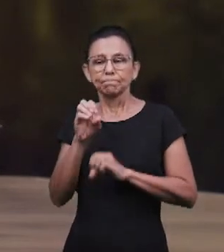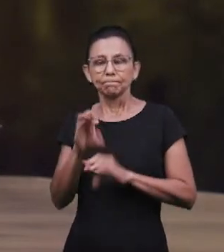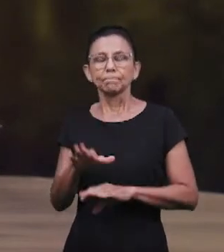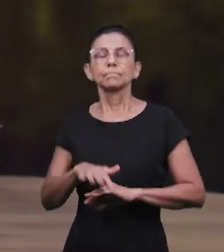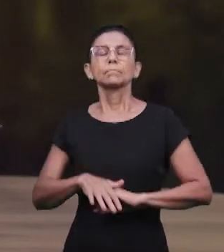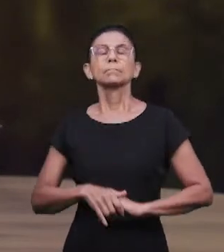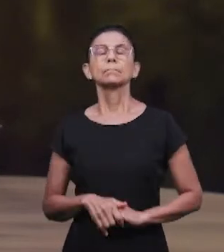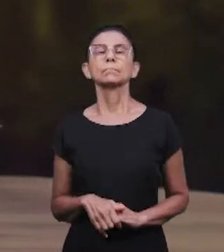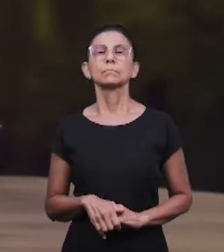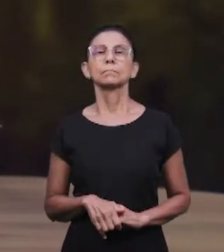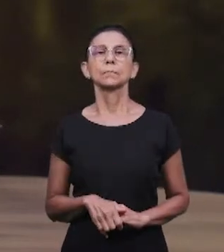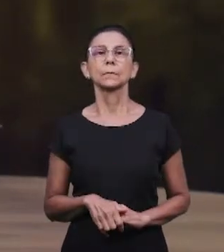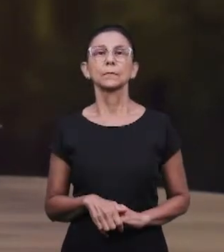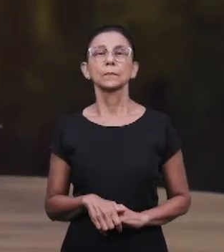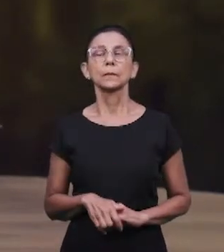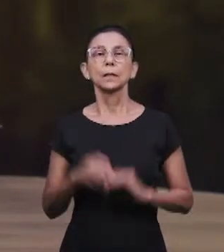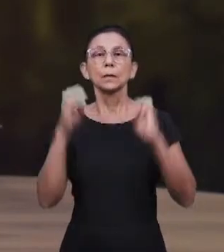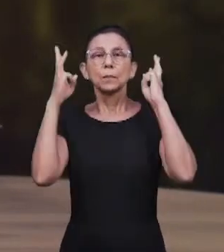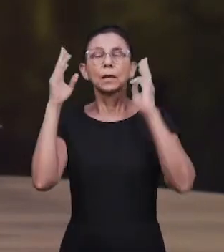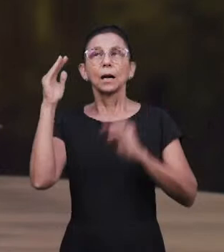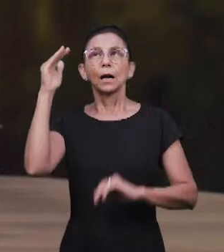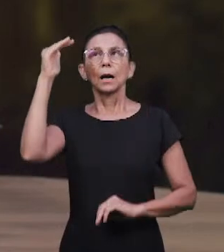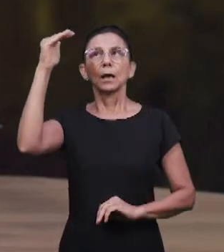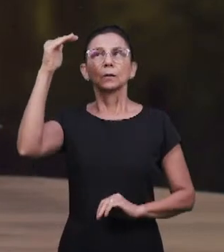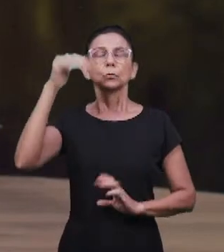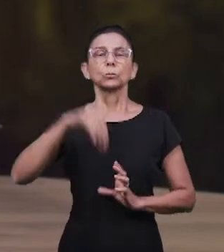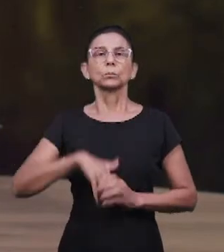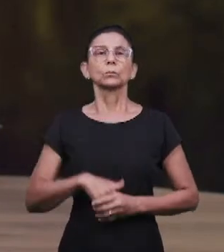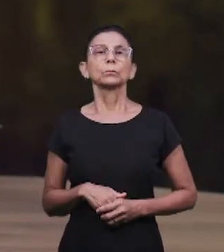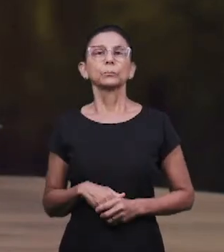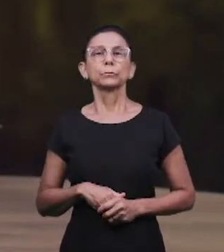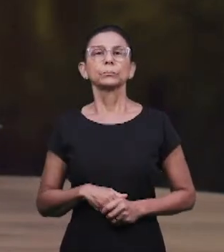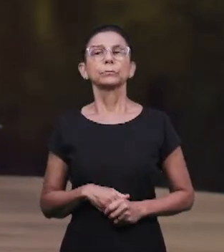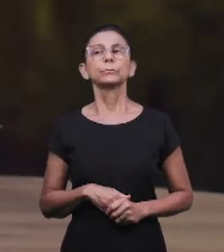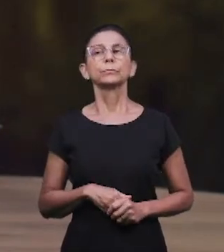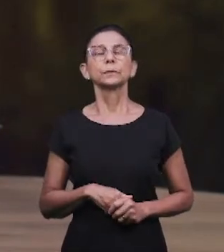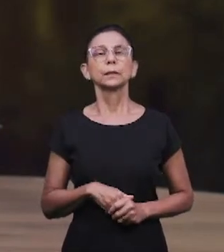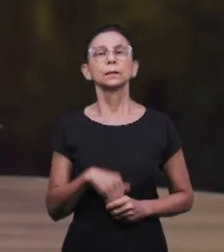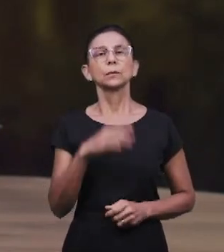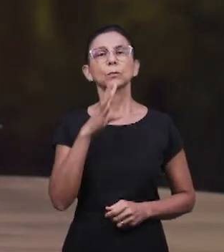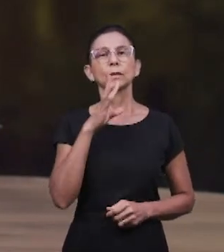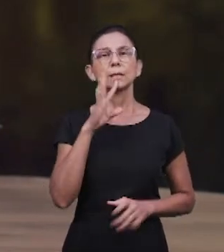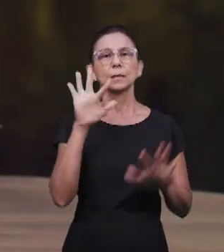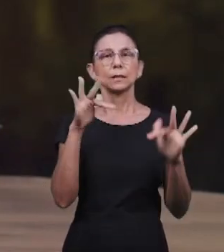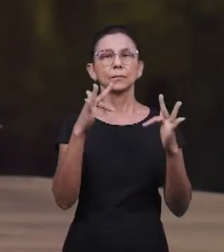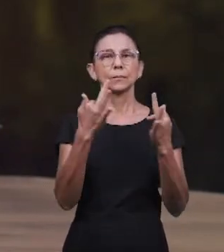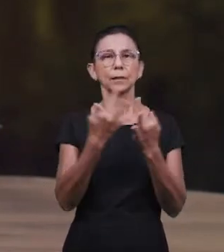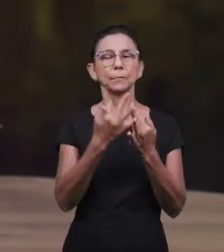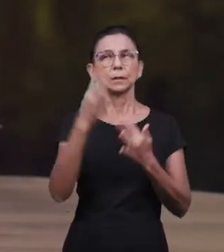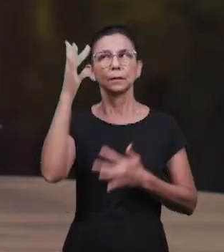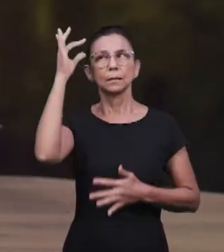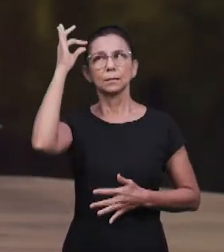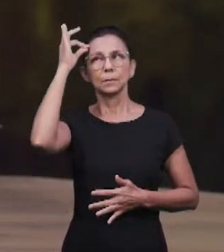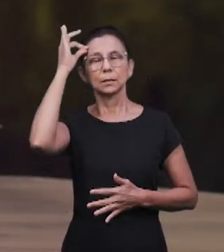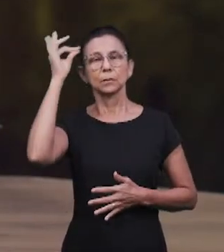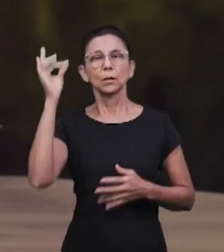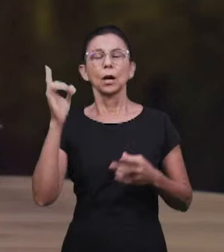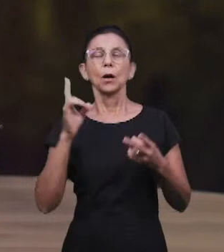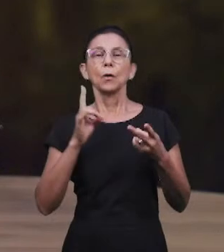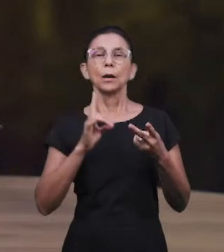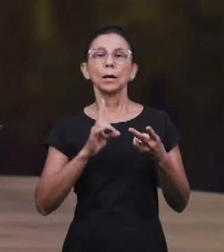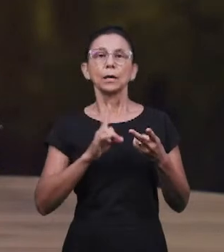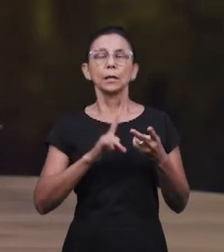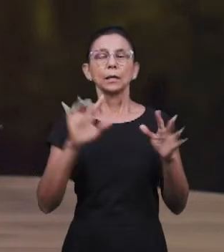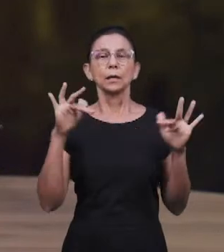adulto, ele sabia discernir a família espiritual e a família